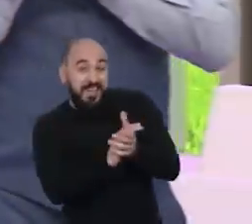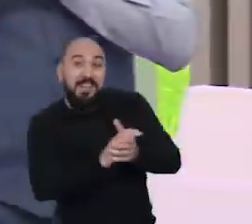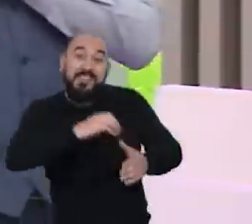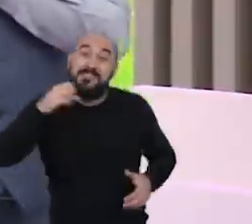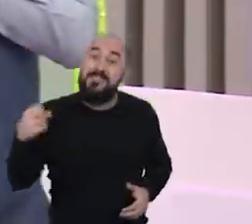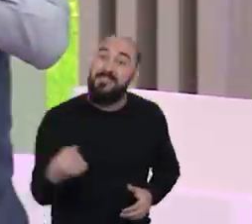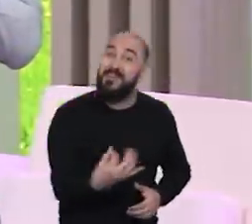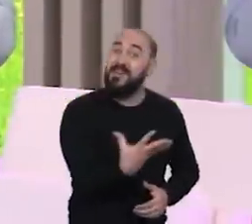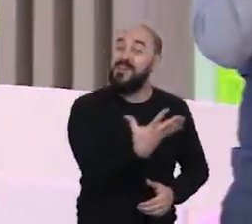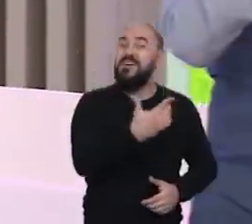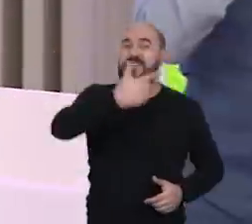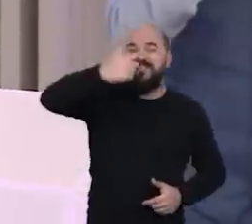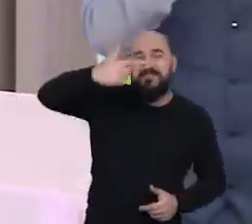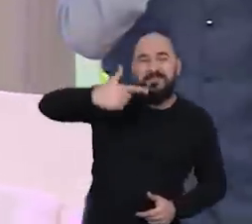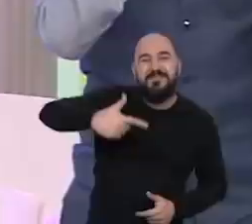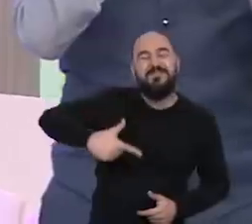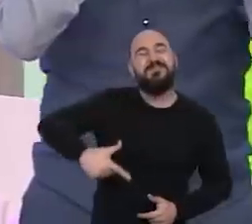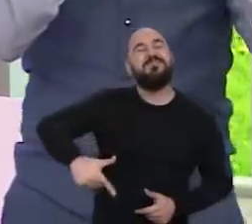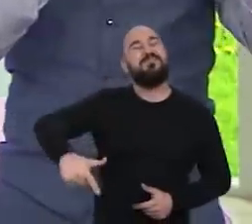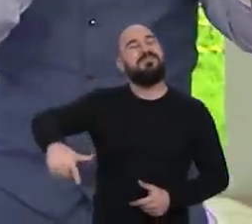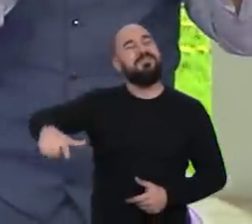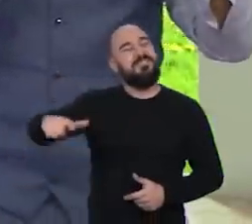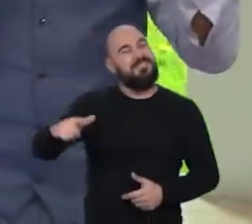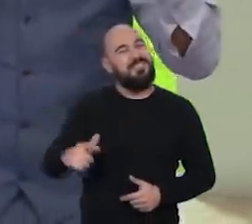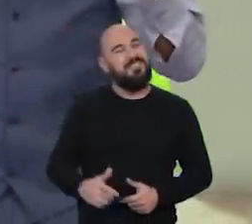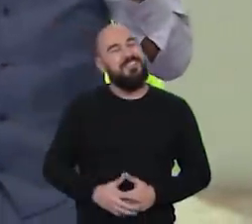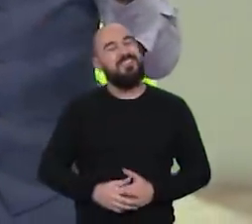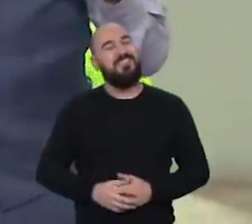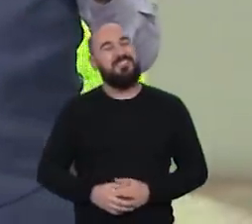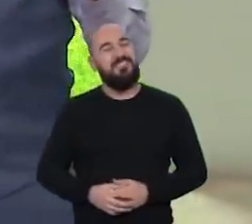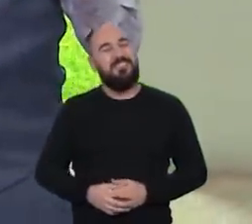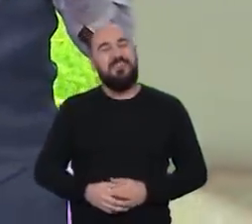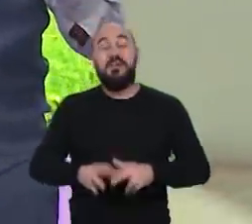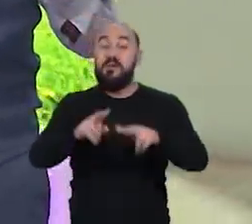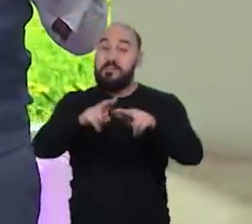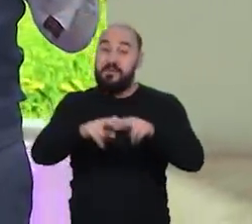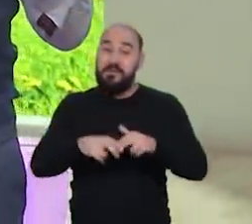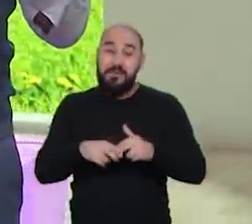Deus faz tudo novo, de novo.